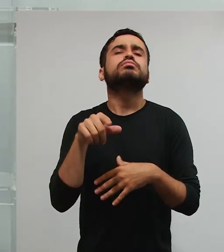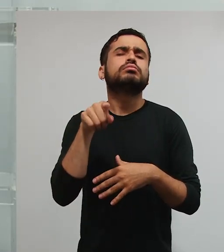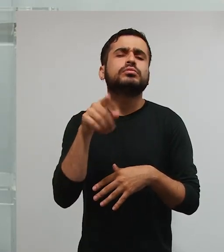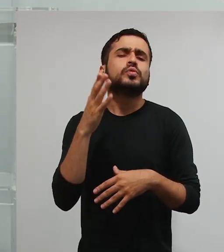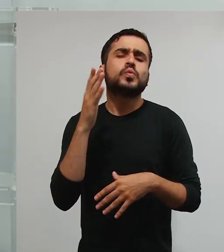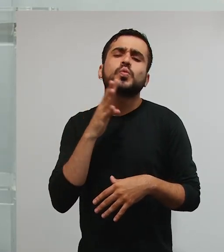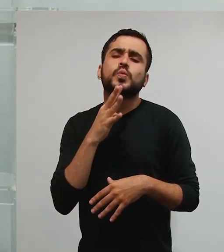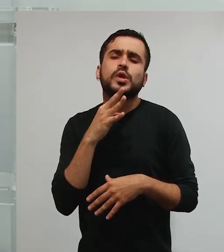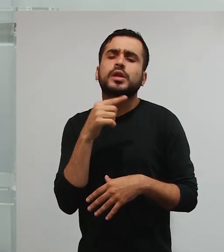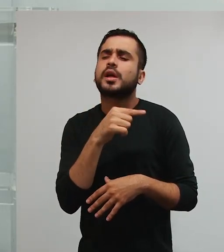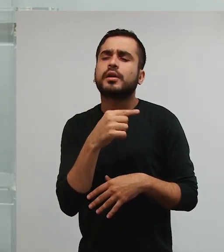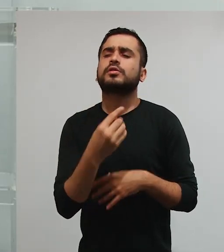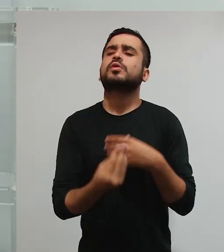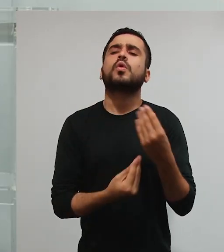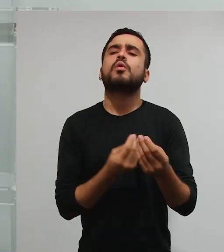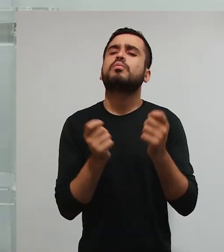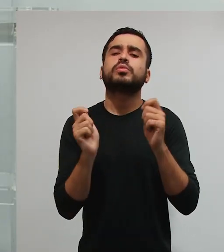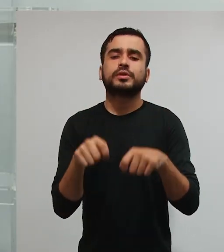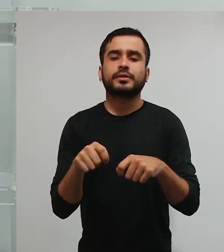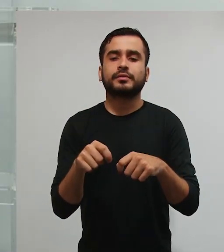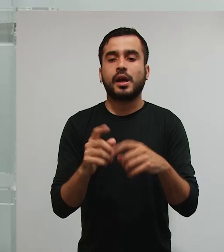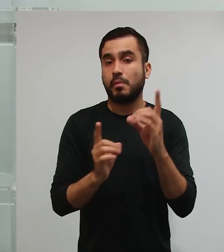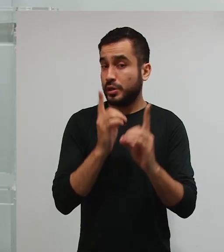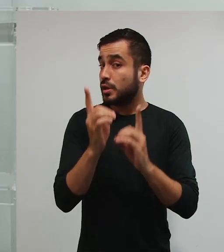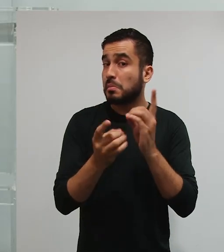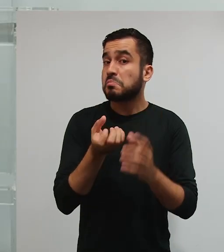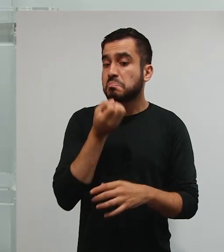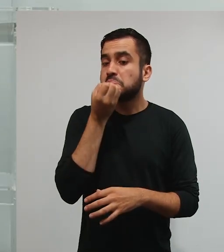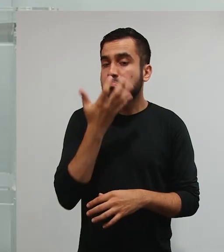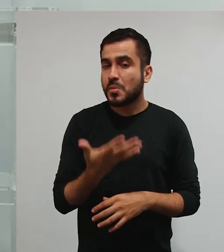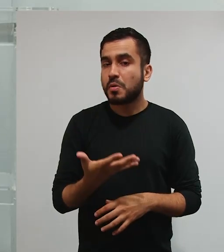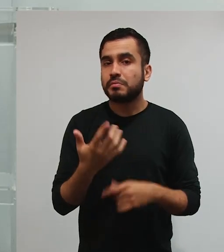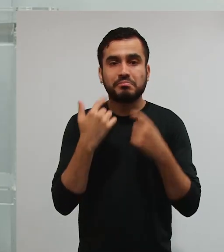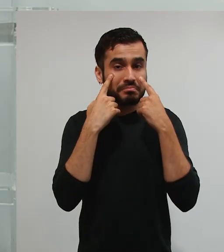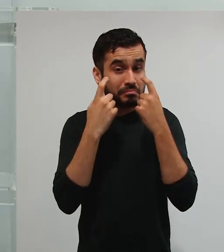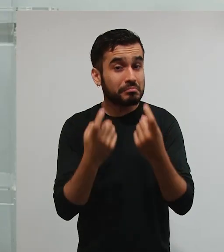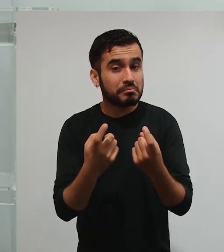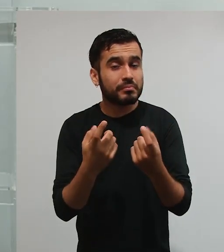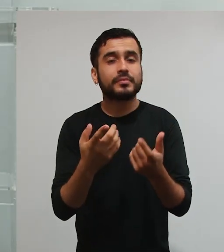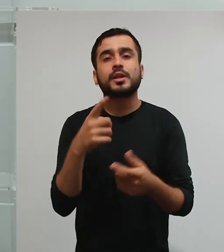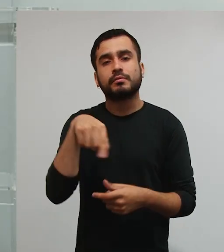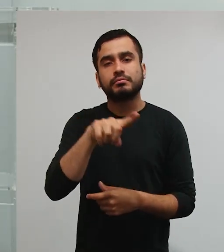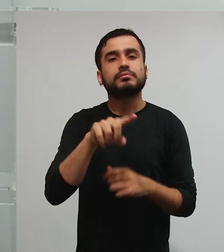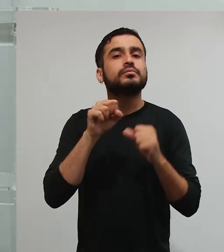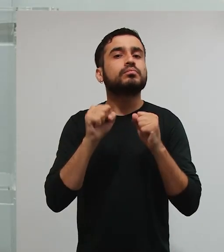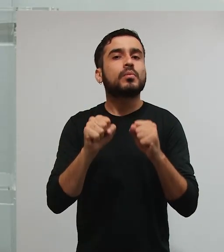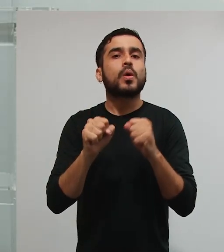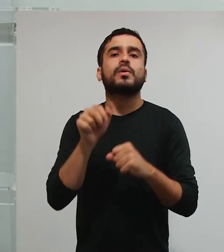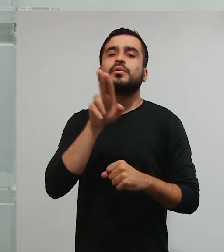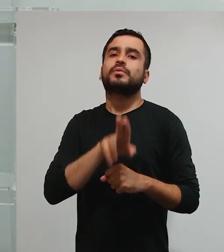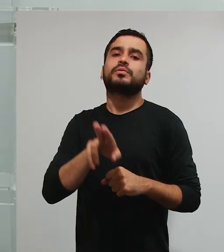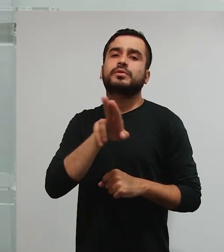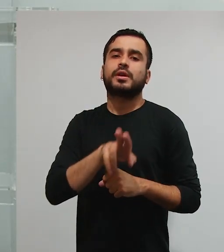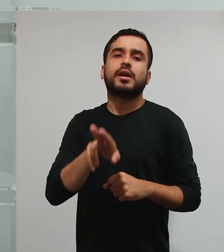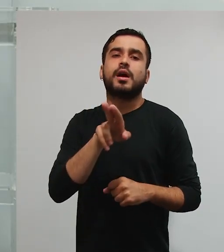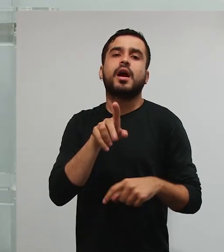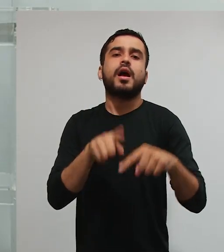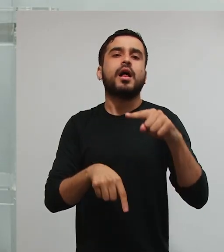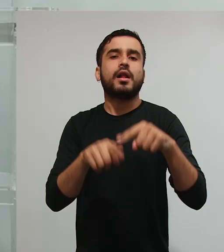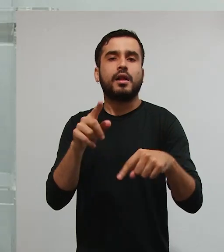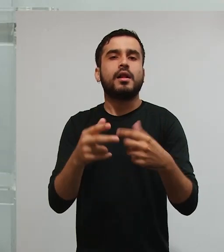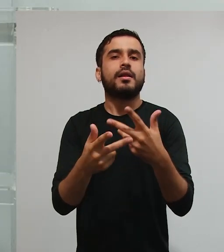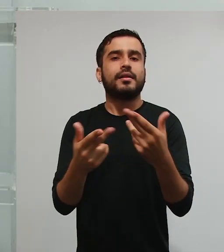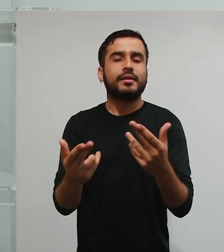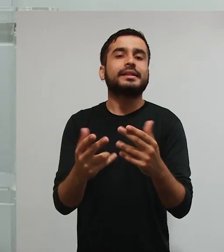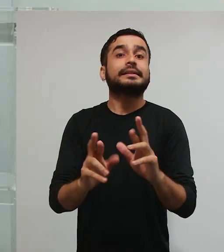de como seria uma prática. É uma dinâmica legal, fala a verdade, Bem interessante. Então, você pode fazer uso desses